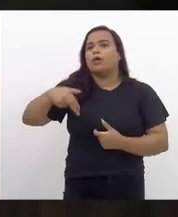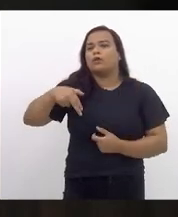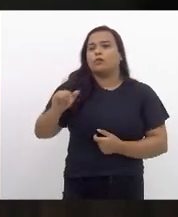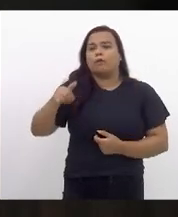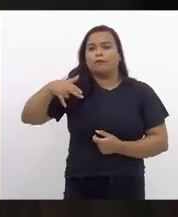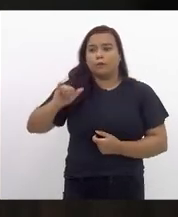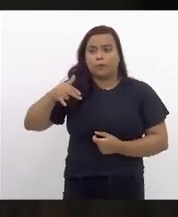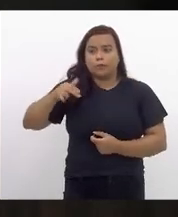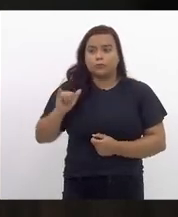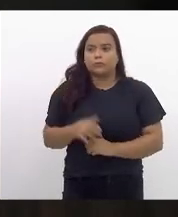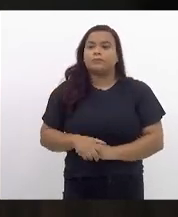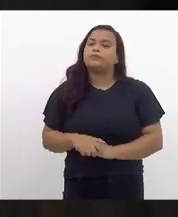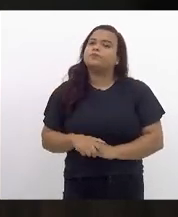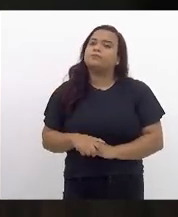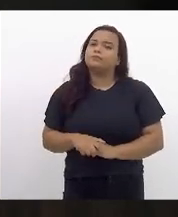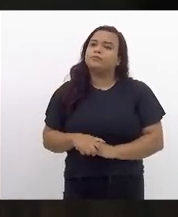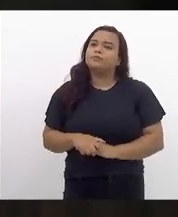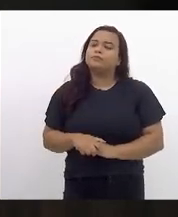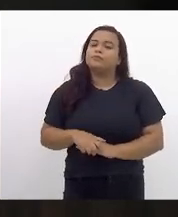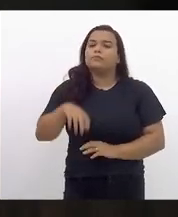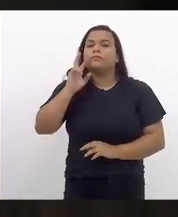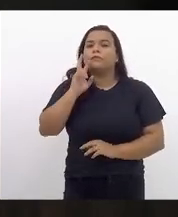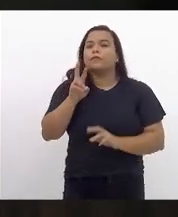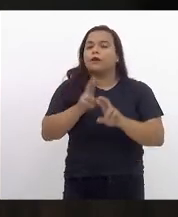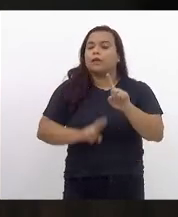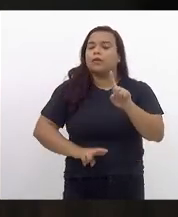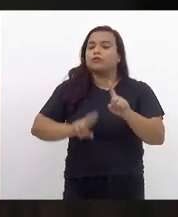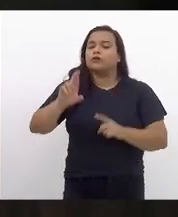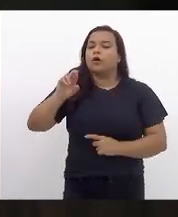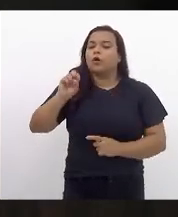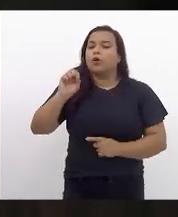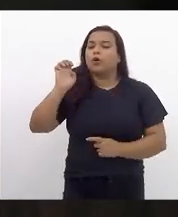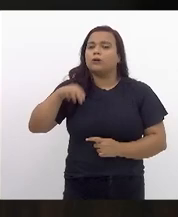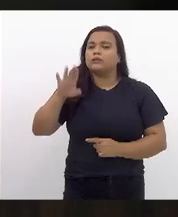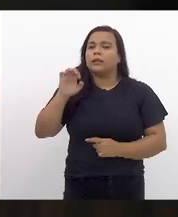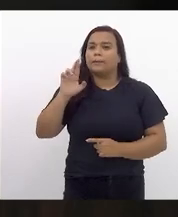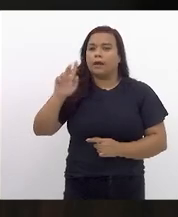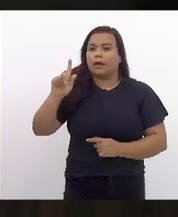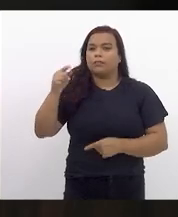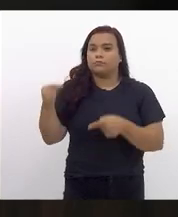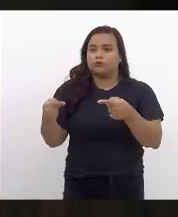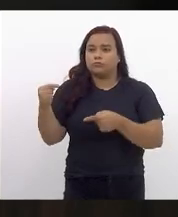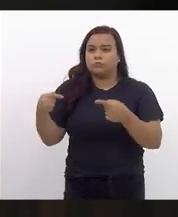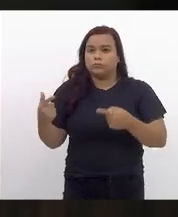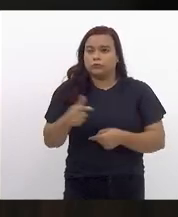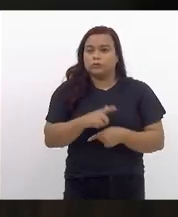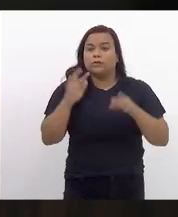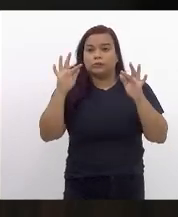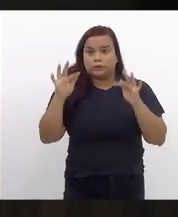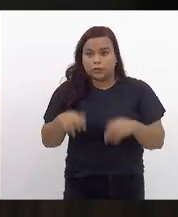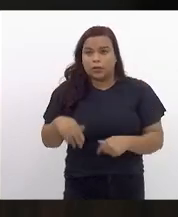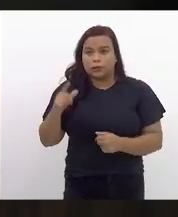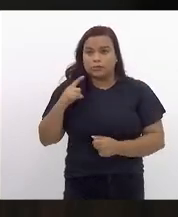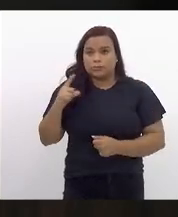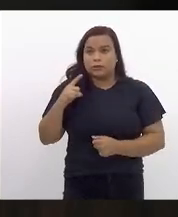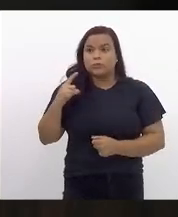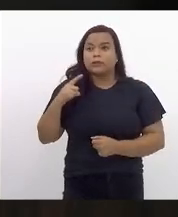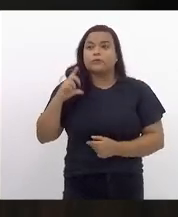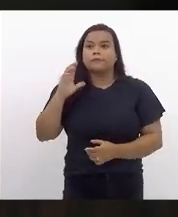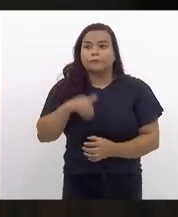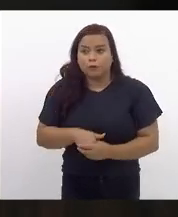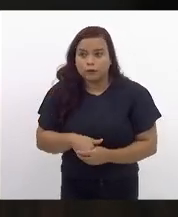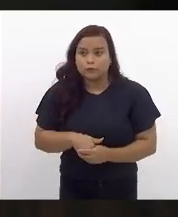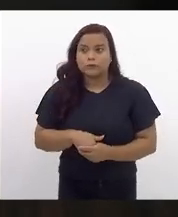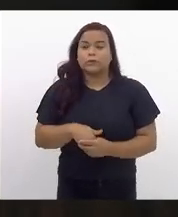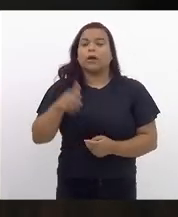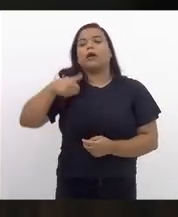de indicação legislativa, favorável, relator deputado Rosenberg Reis. Em discussão, havendo que queira discutir, encerrada a discussão, em votação.